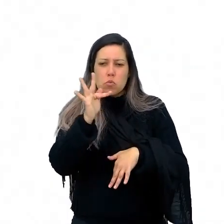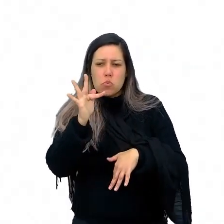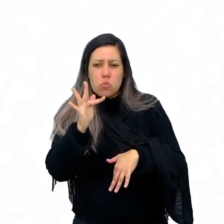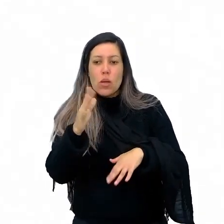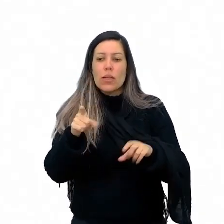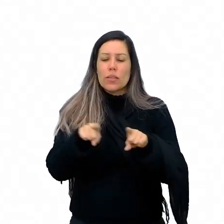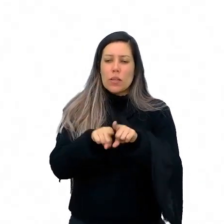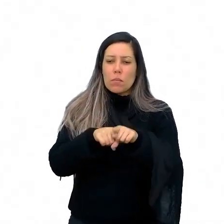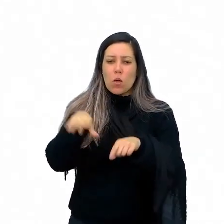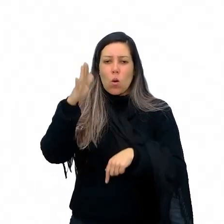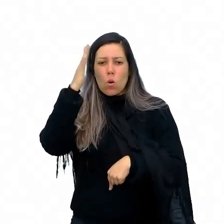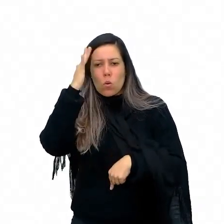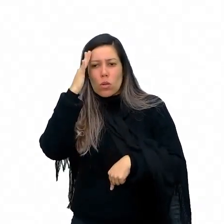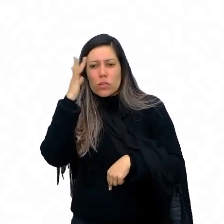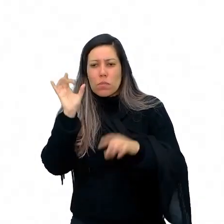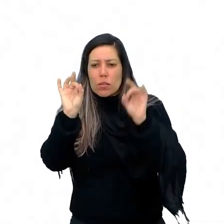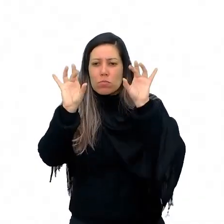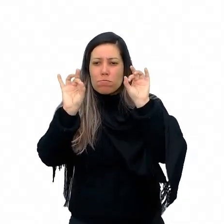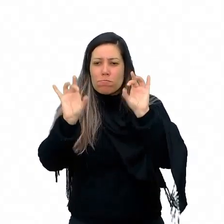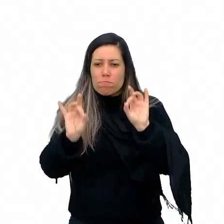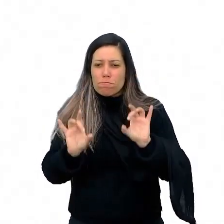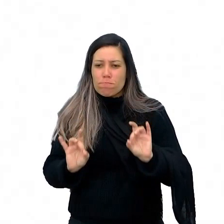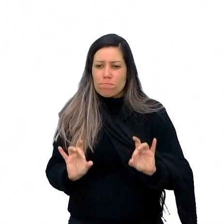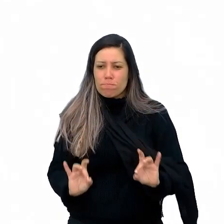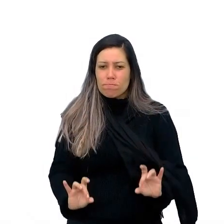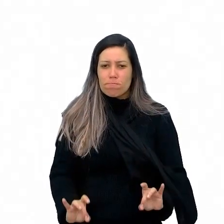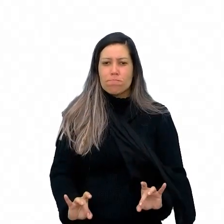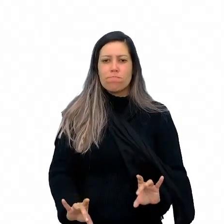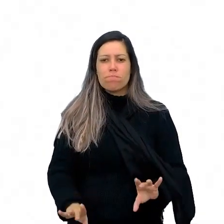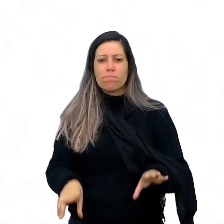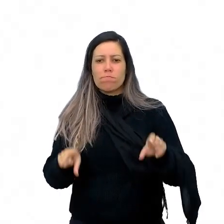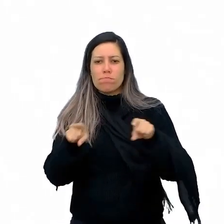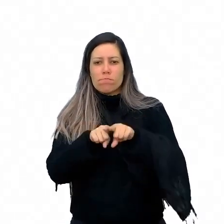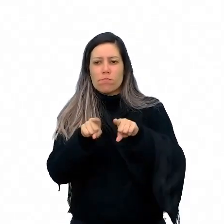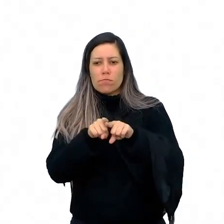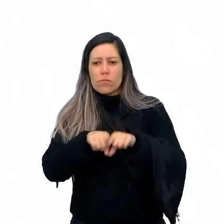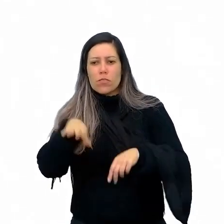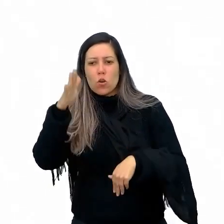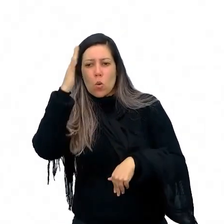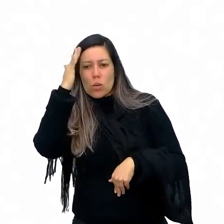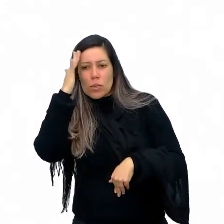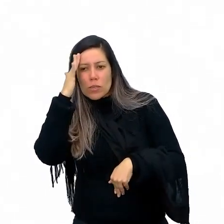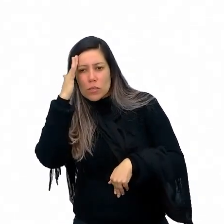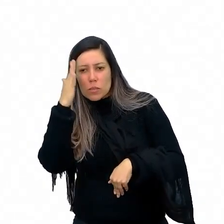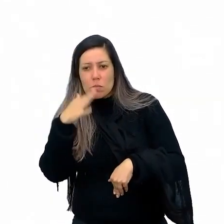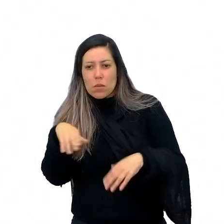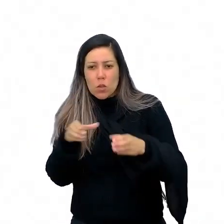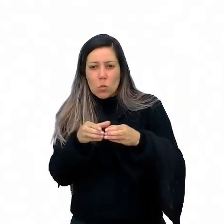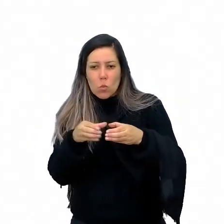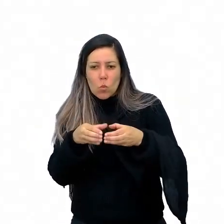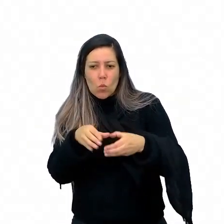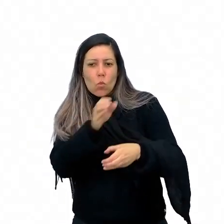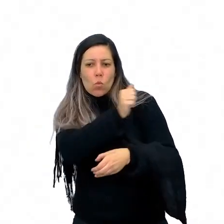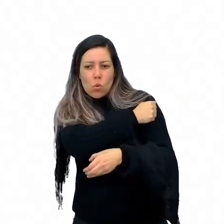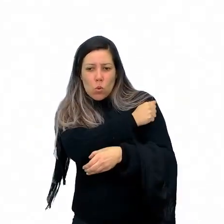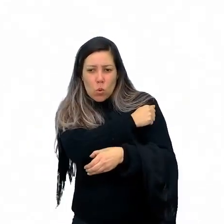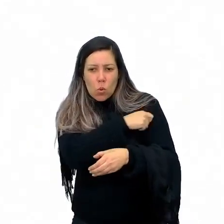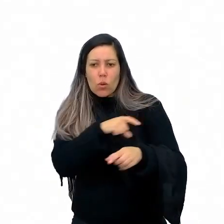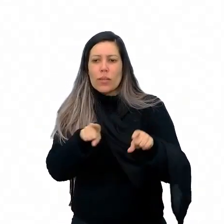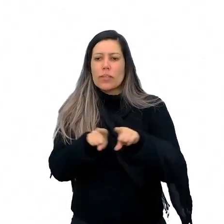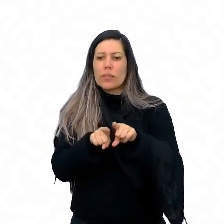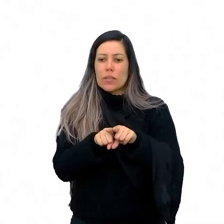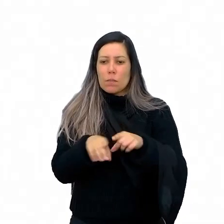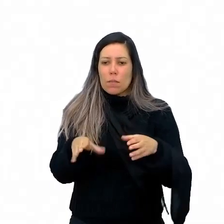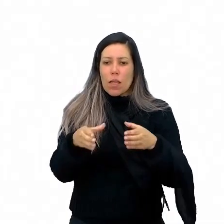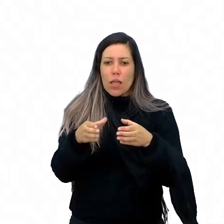conteúdo, o conhecimento do conteúdo e dos estudantes, conhecimento do currículo e, por